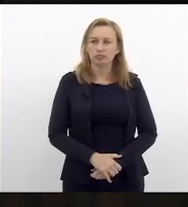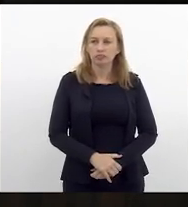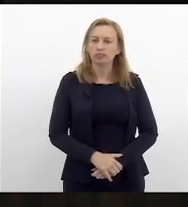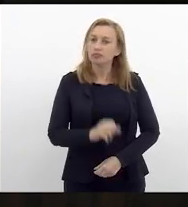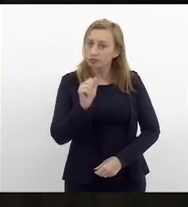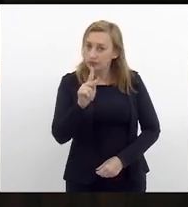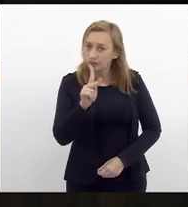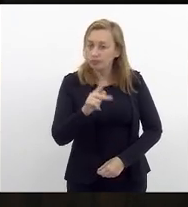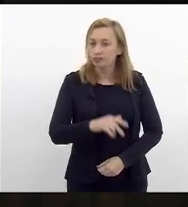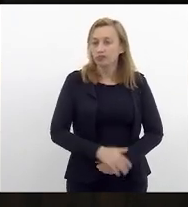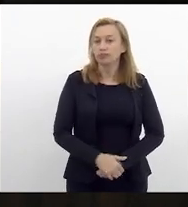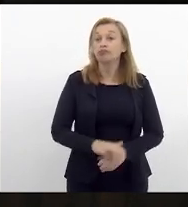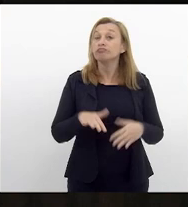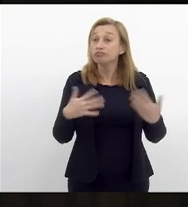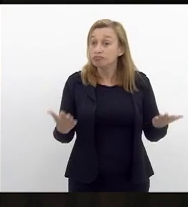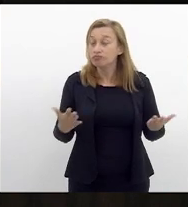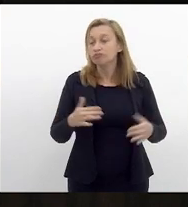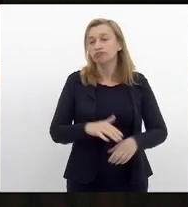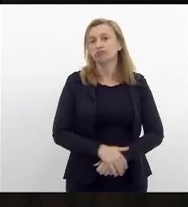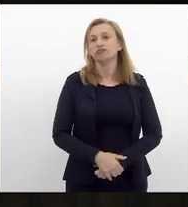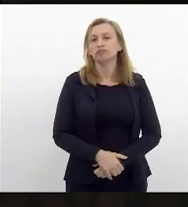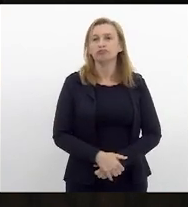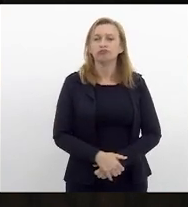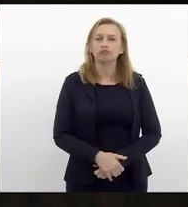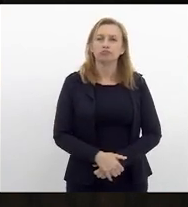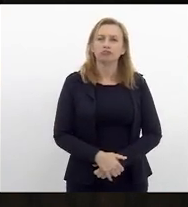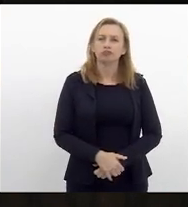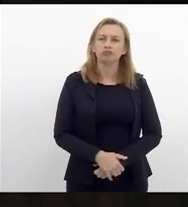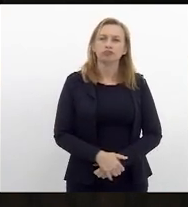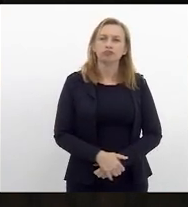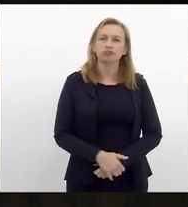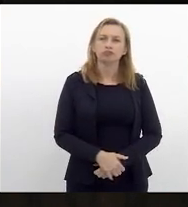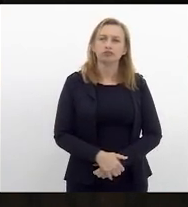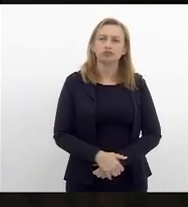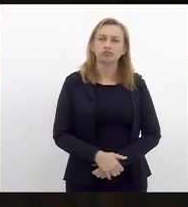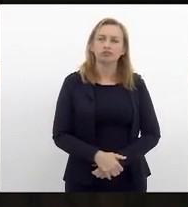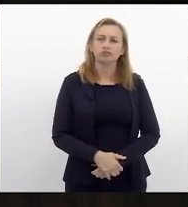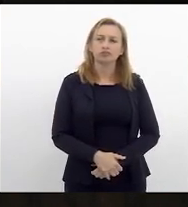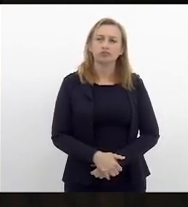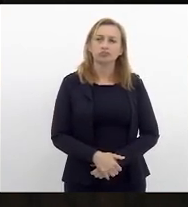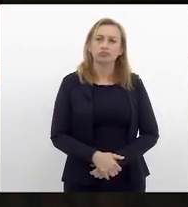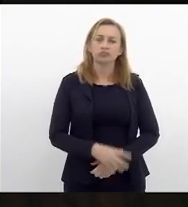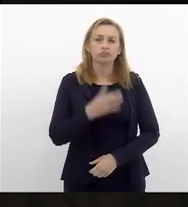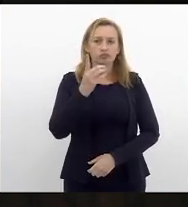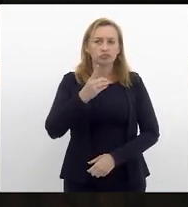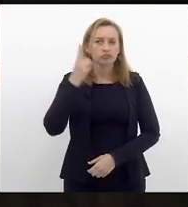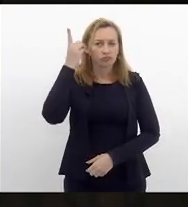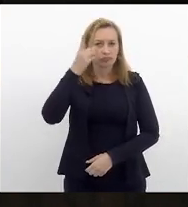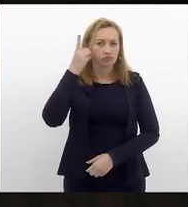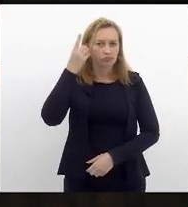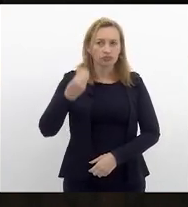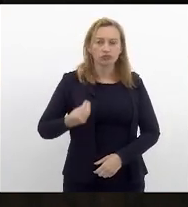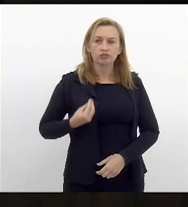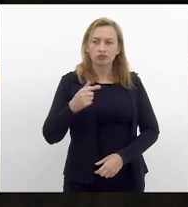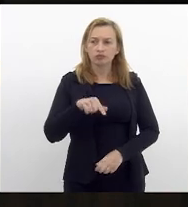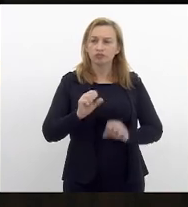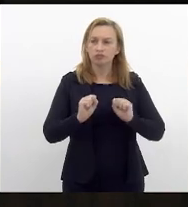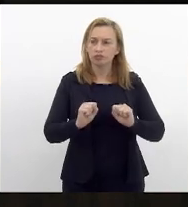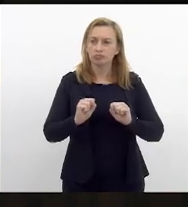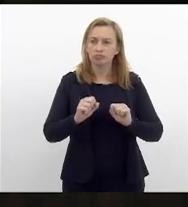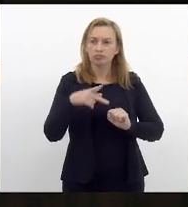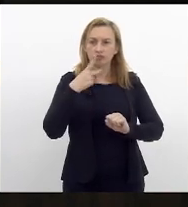Ok? Então, chamo os parlamentares presentes para que possam declarar o voto nos microfones de